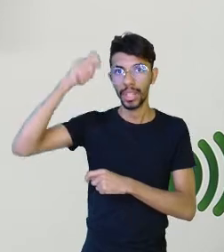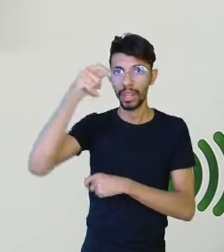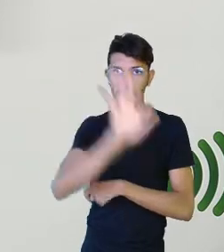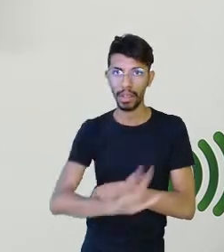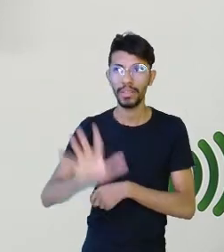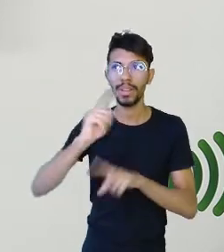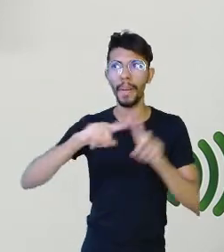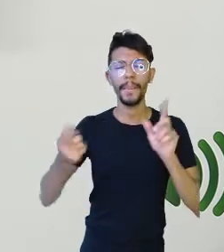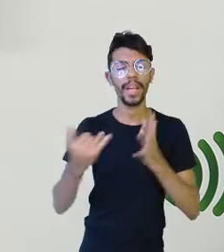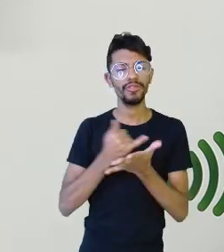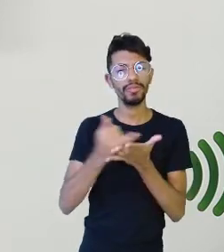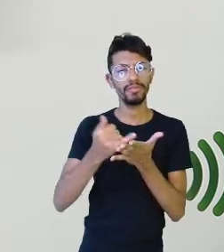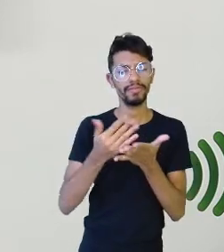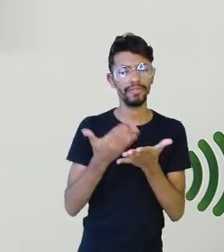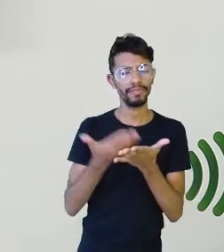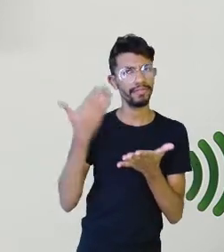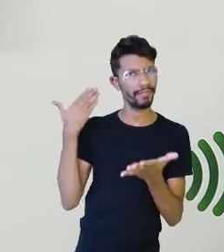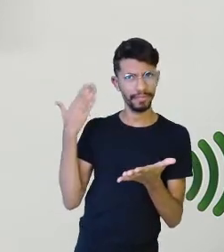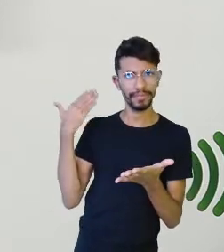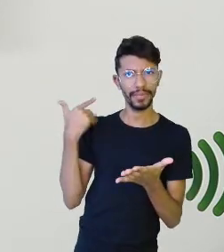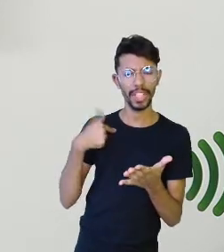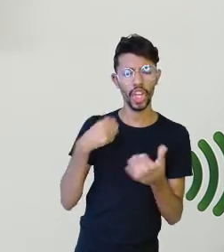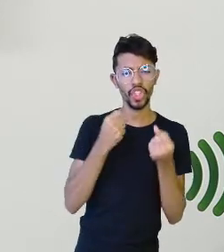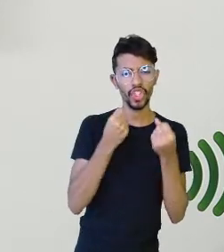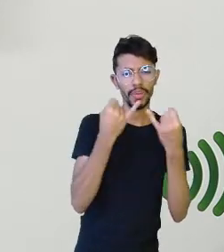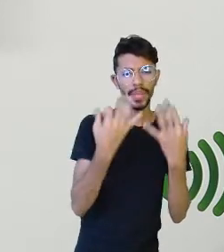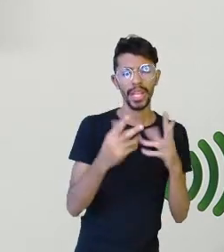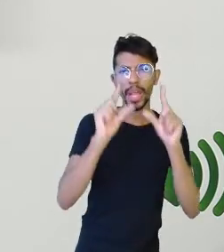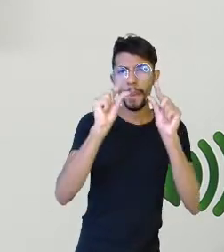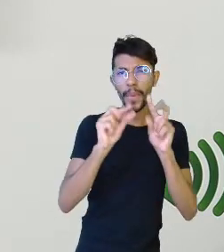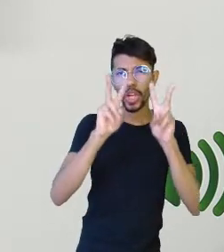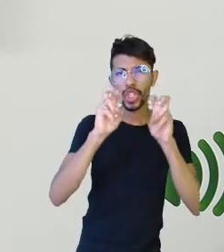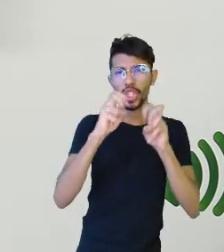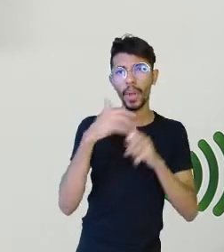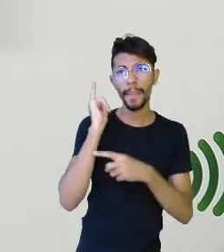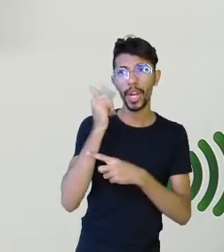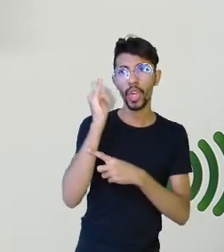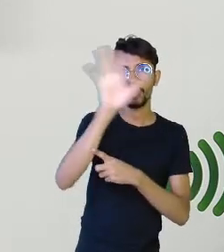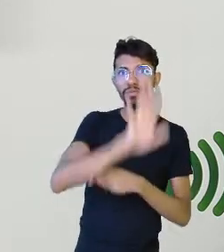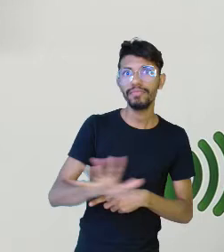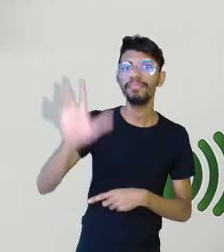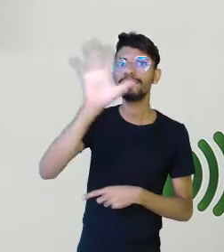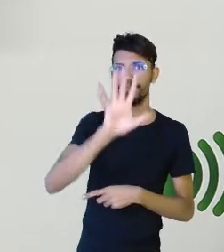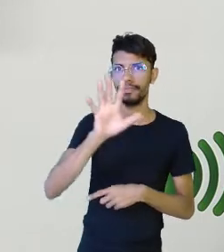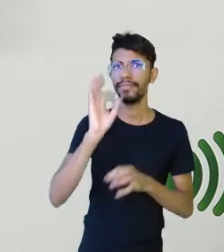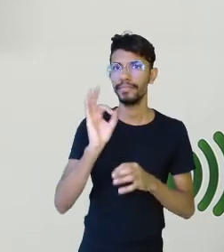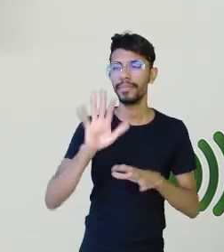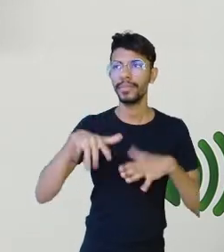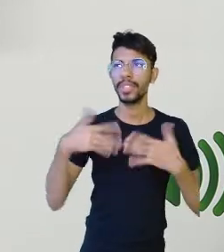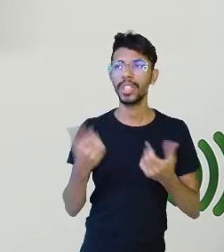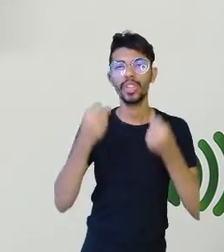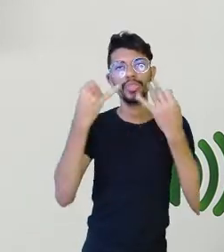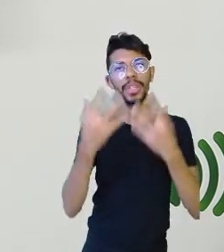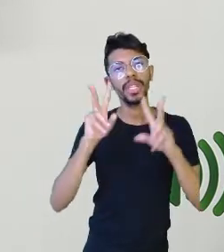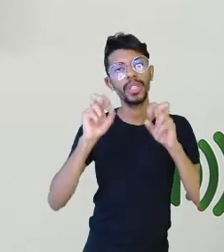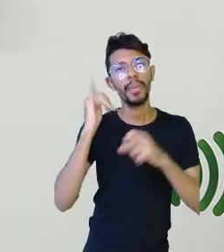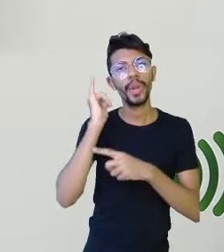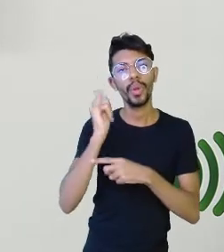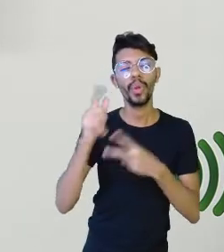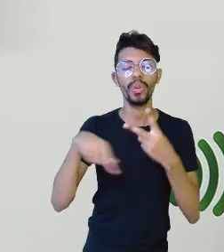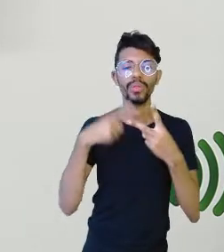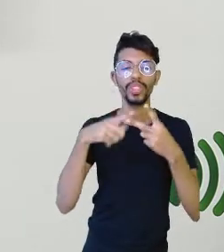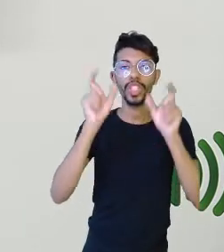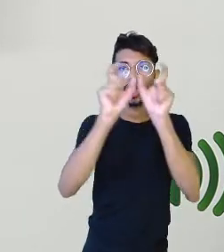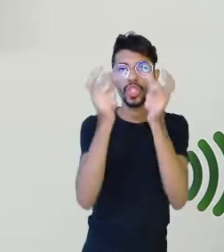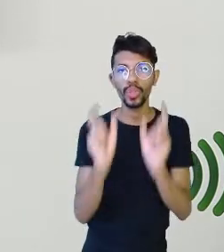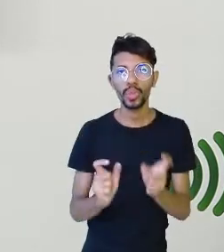no início, eu expliquei um pouquinho sobre os contos, no geral. Eu disse o que é conto, eu falei da estrutura do conto,